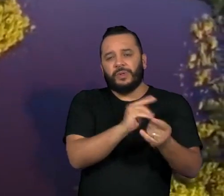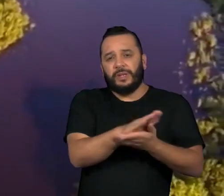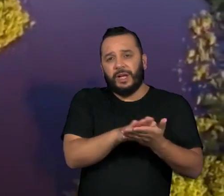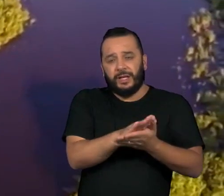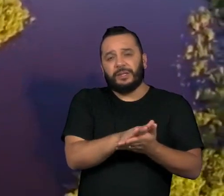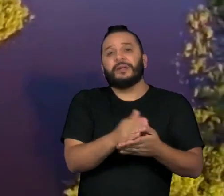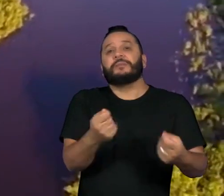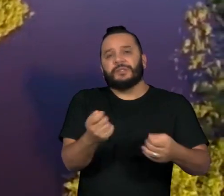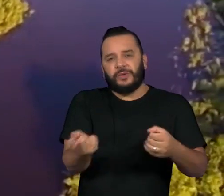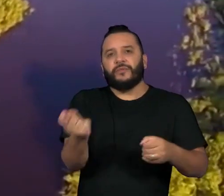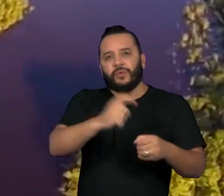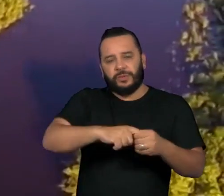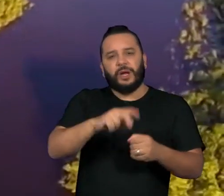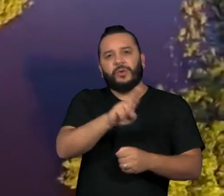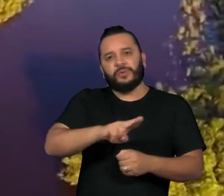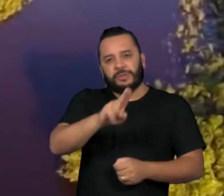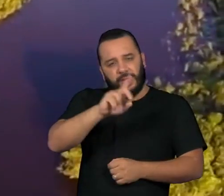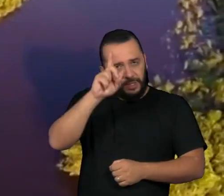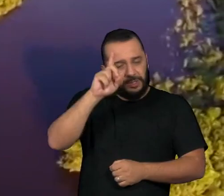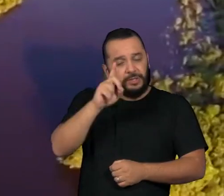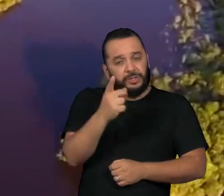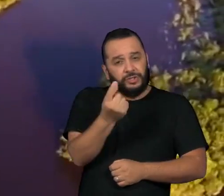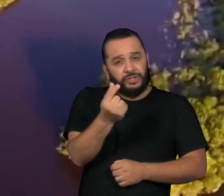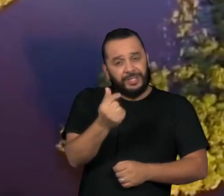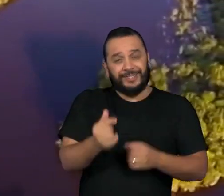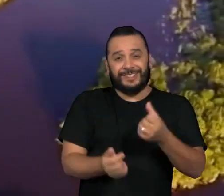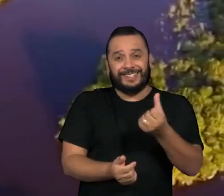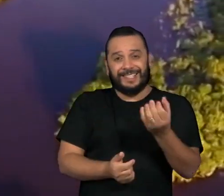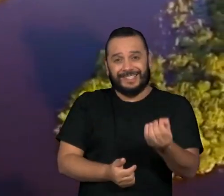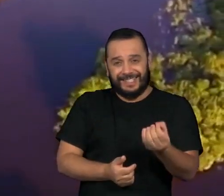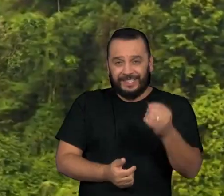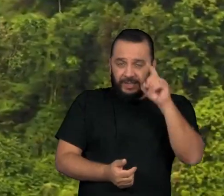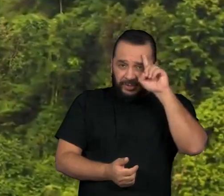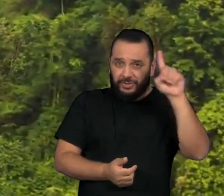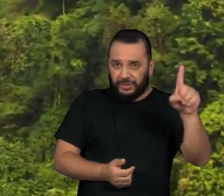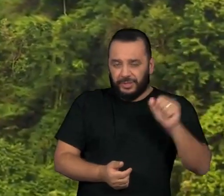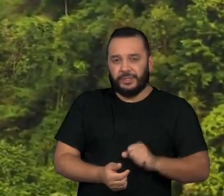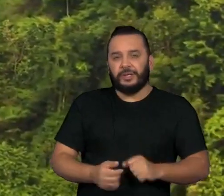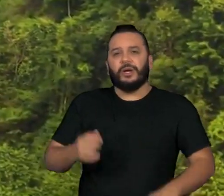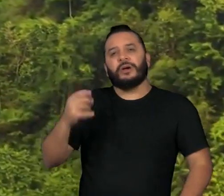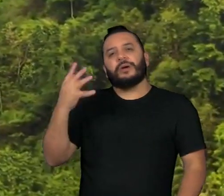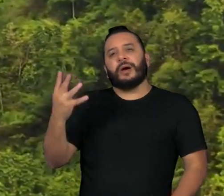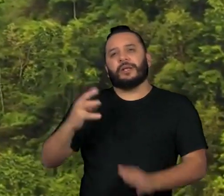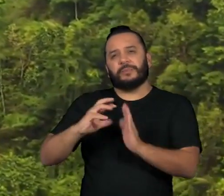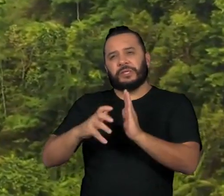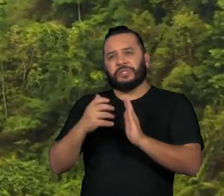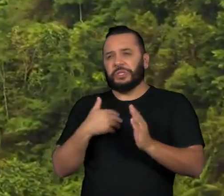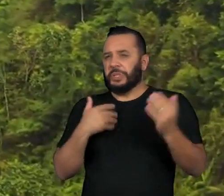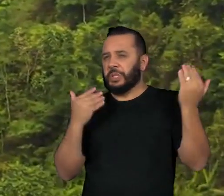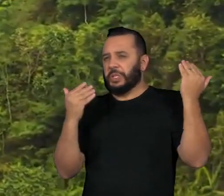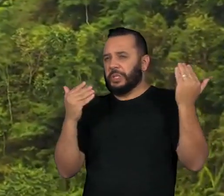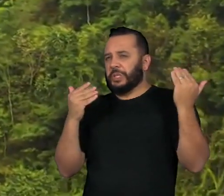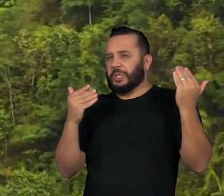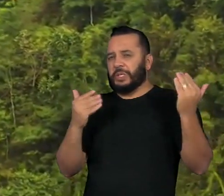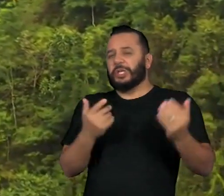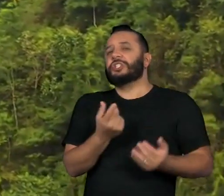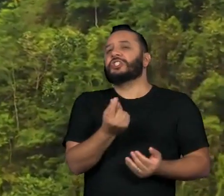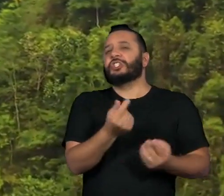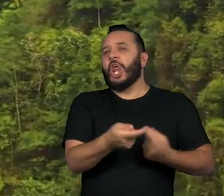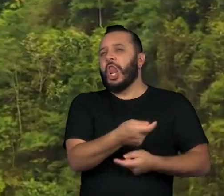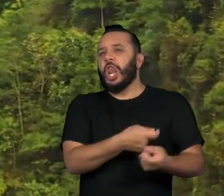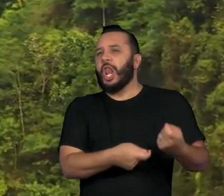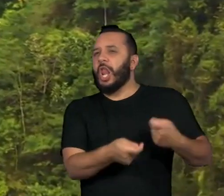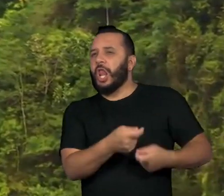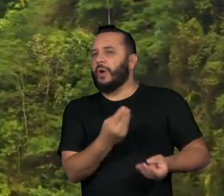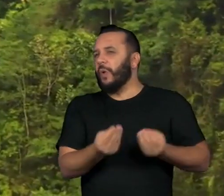60 dias. 4 partidos entraram com ação no Supremo, questionando a condução do fundo.